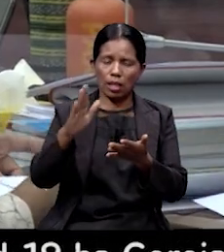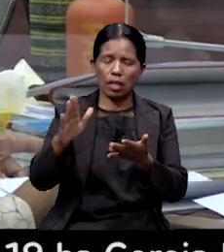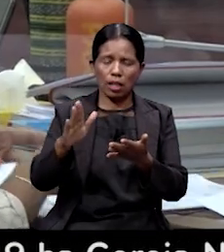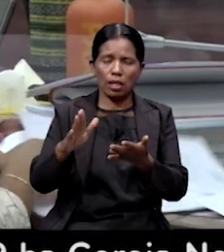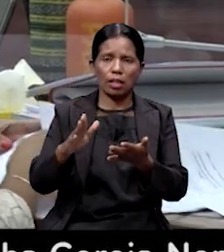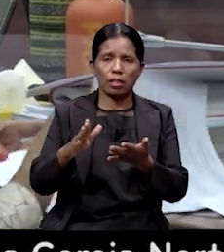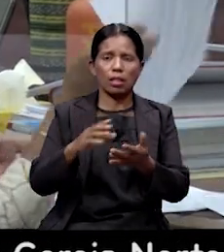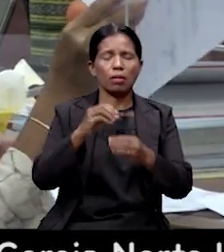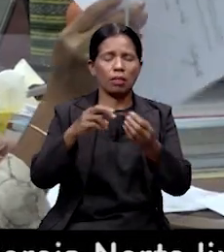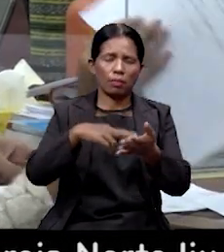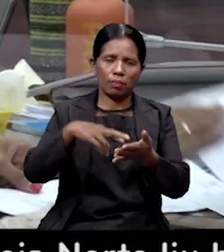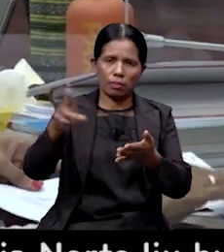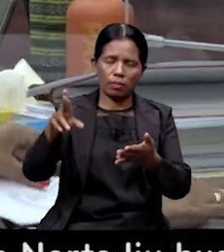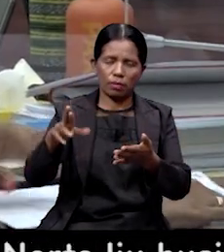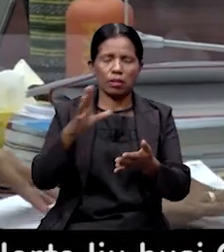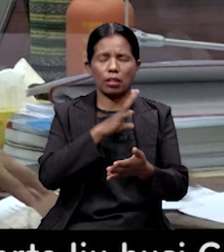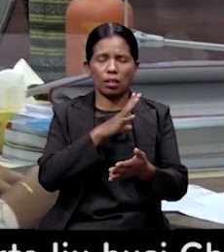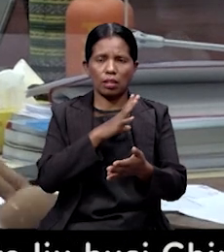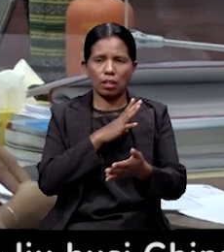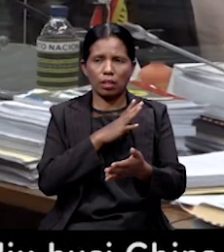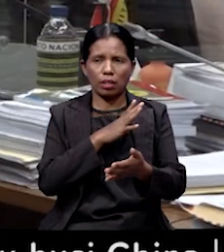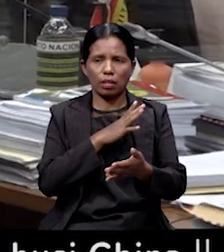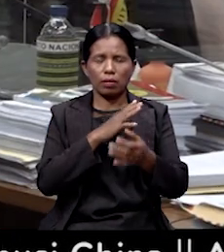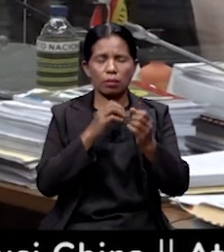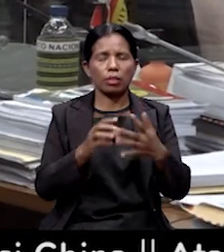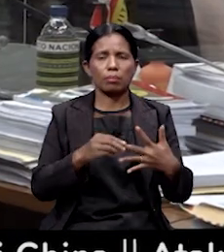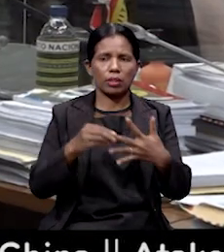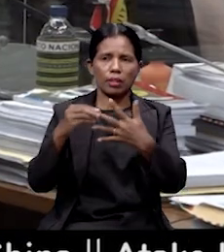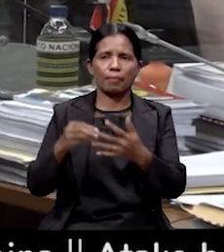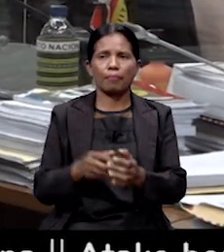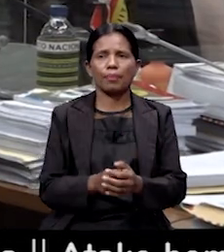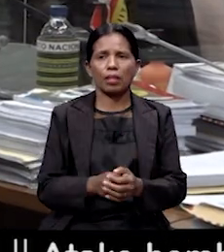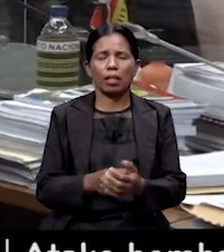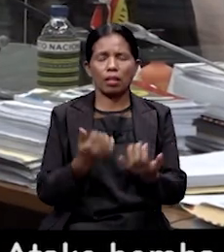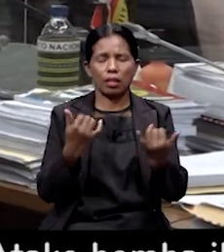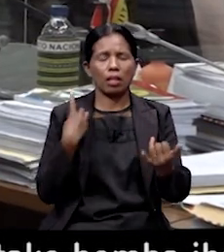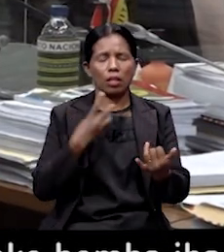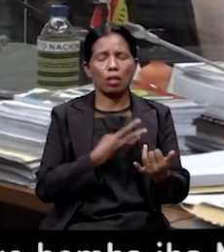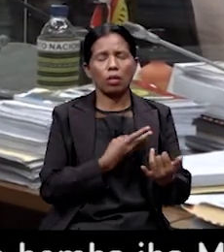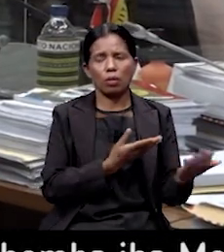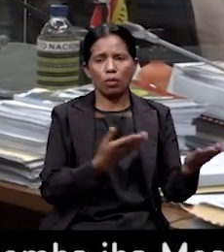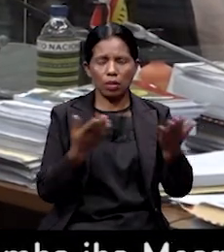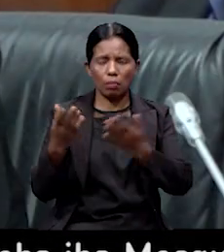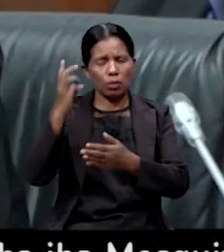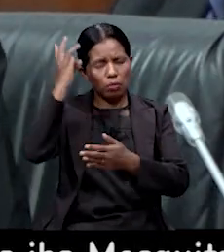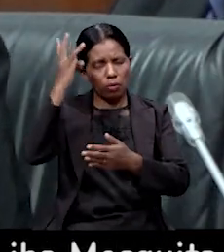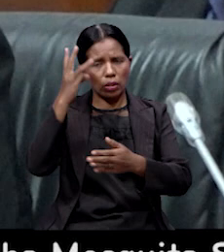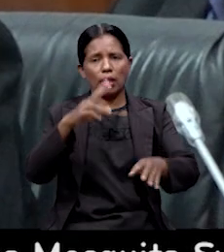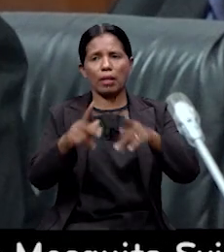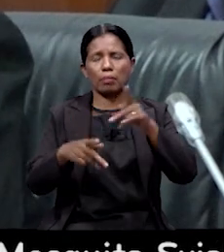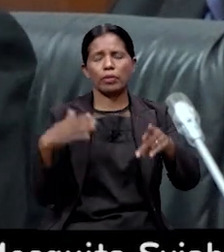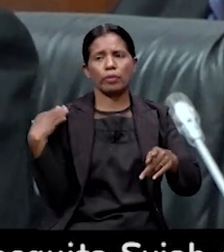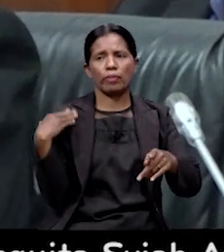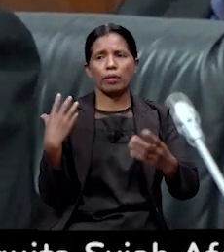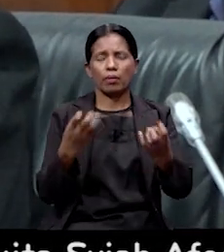aprovado. Rimba e a aprovação de na realidade não especialidade. Anta situação né, lori ami kata preocupa. Povo jovem